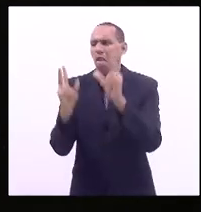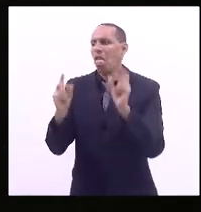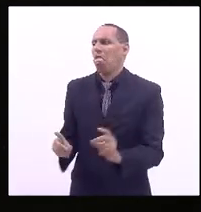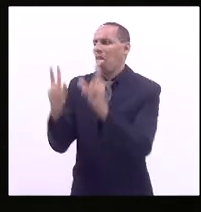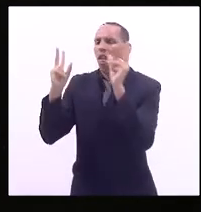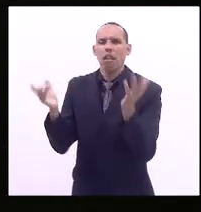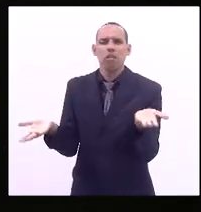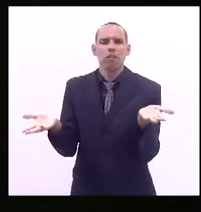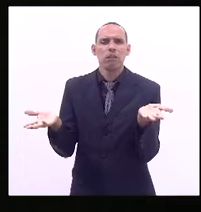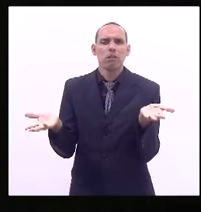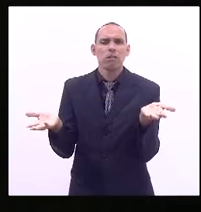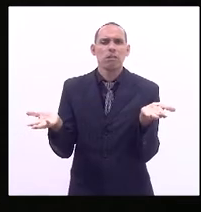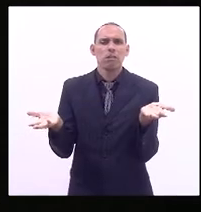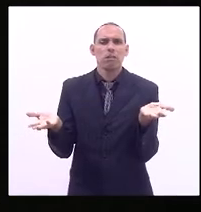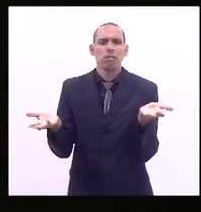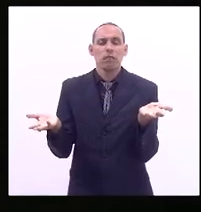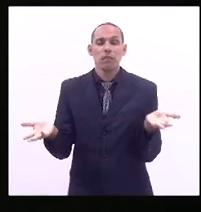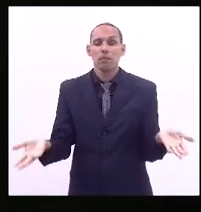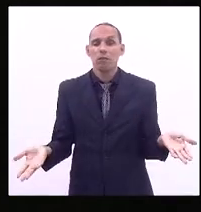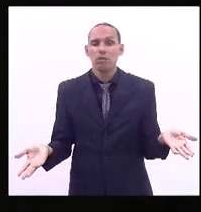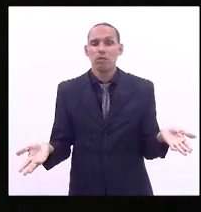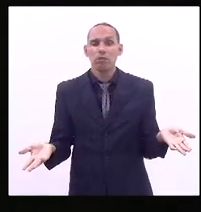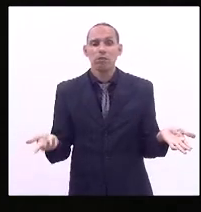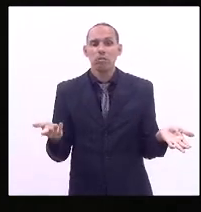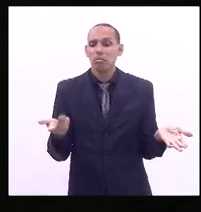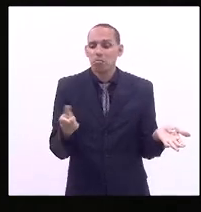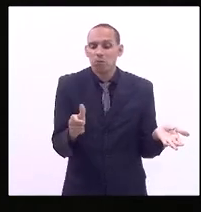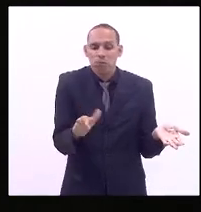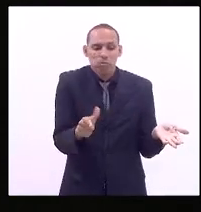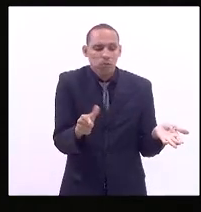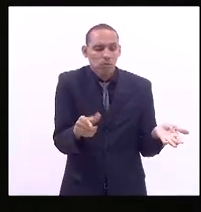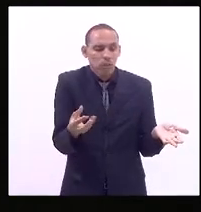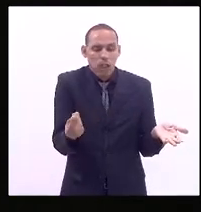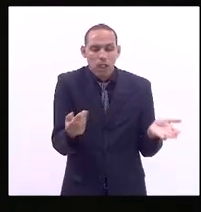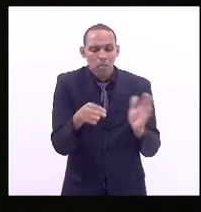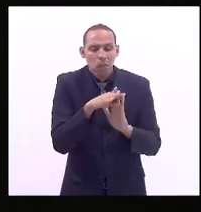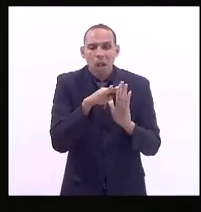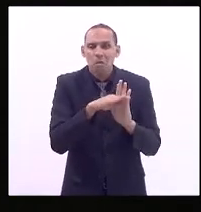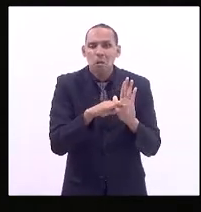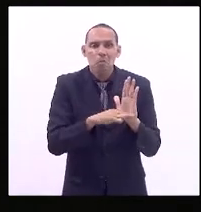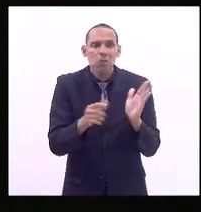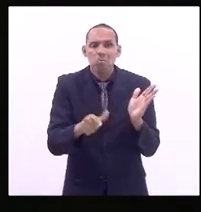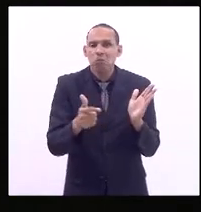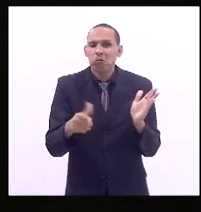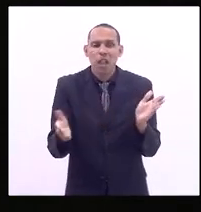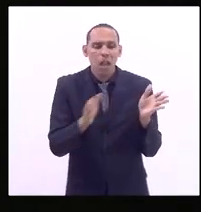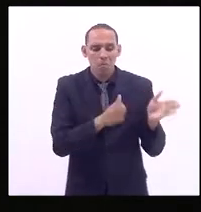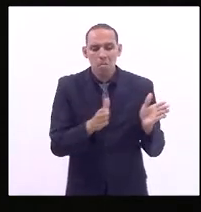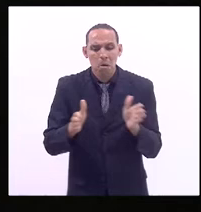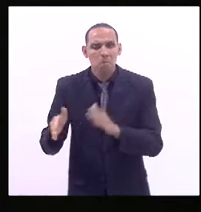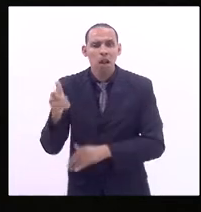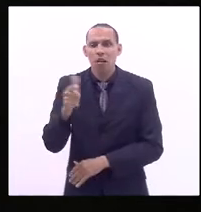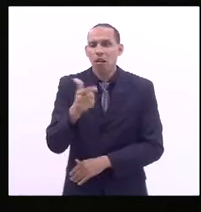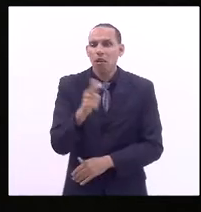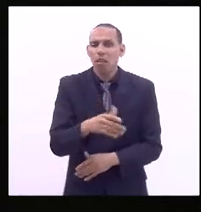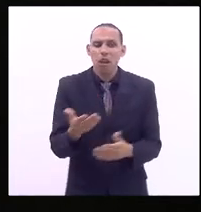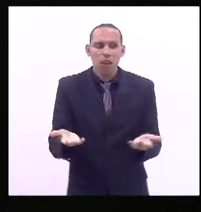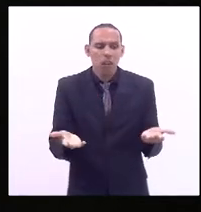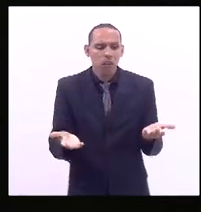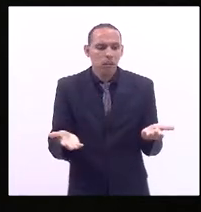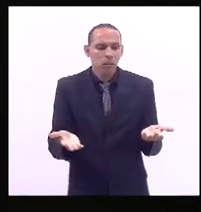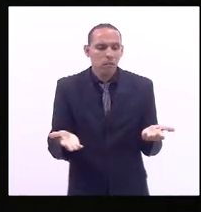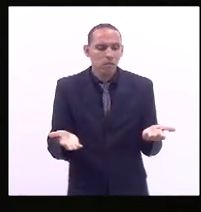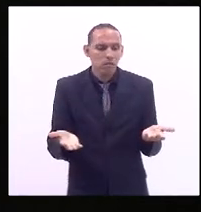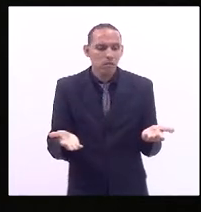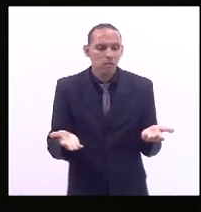e sem ter uma uma uma programação sem ter uma organização sem